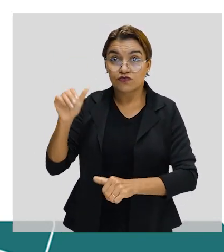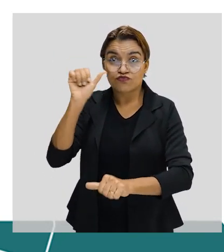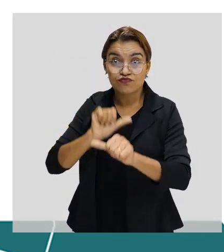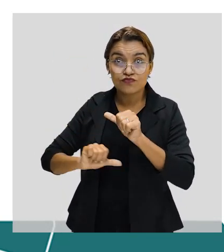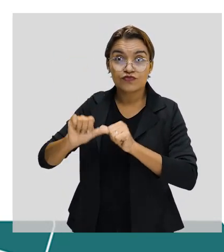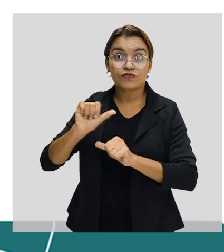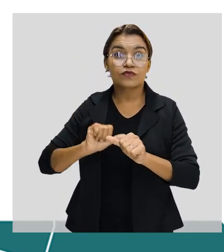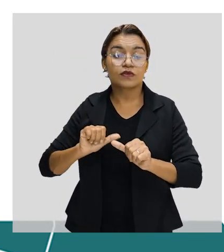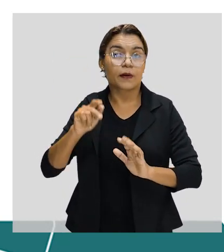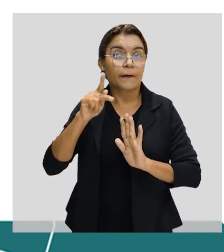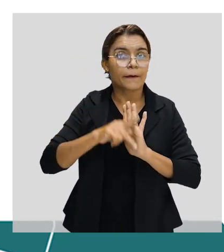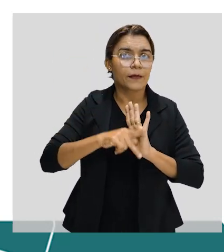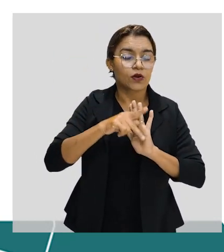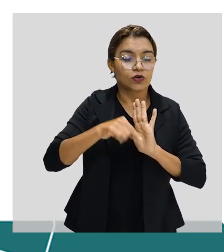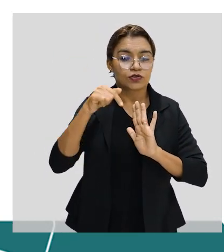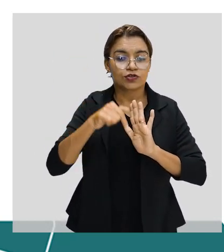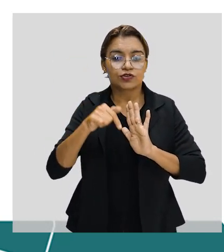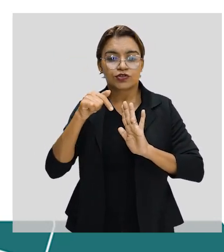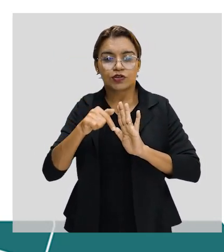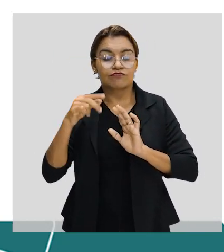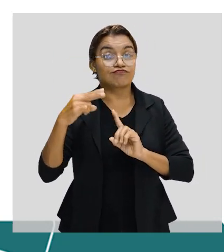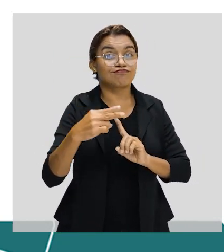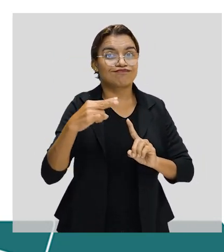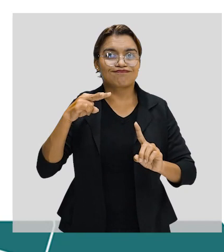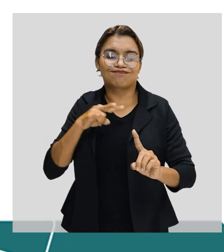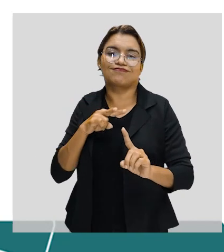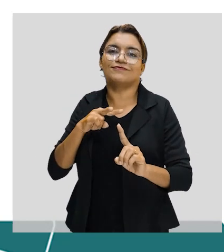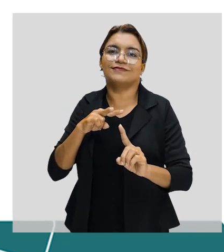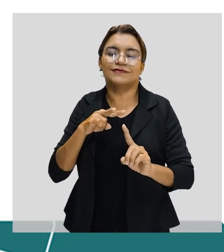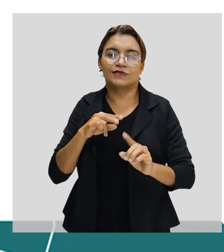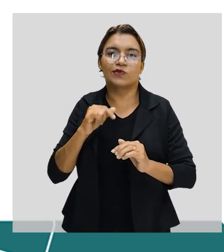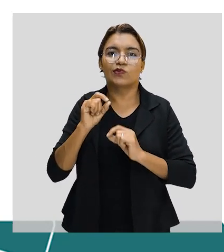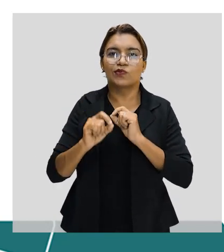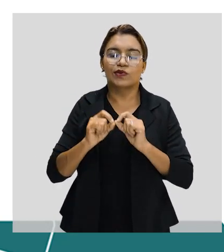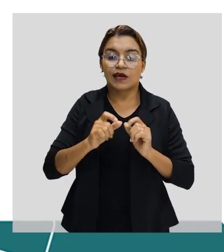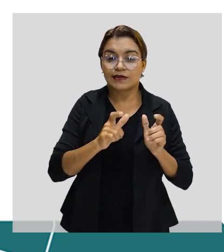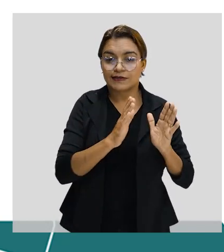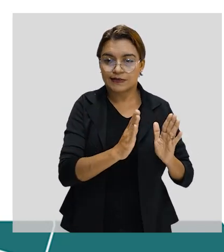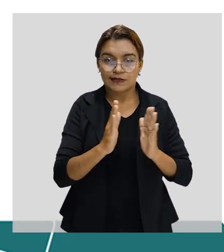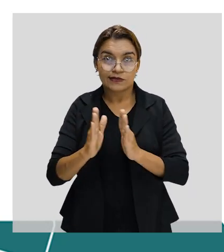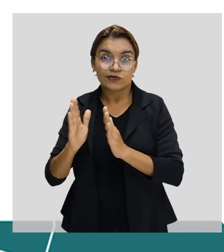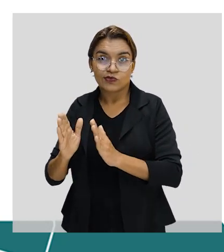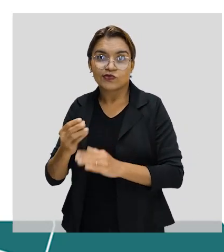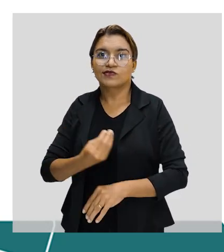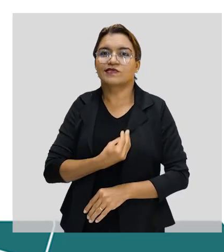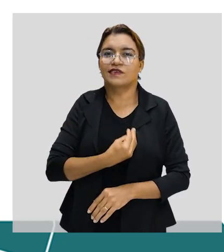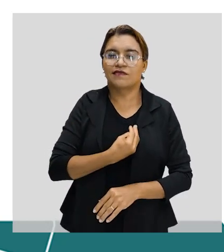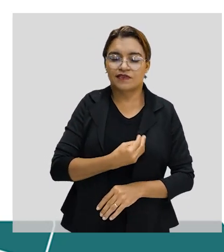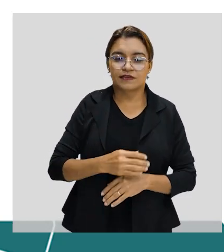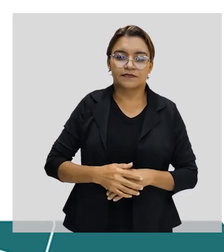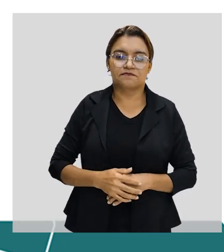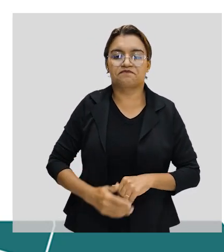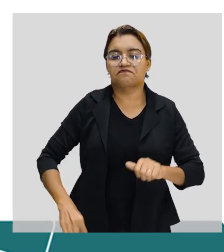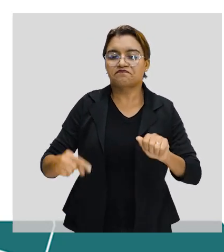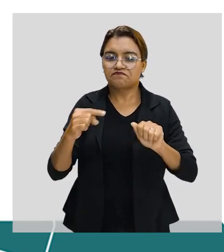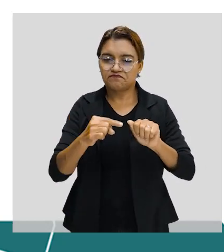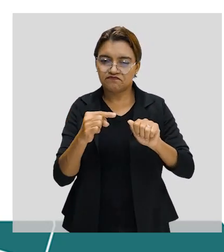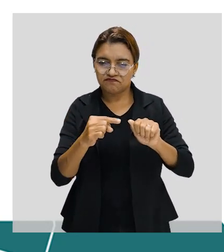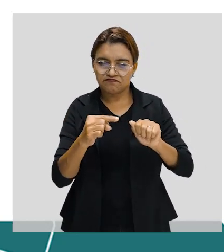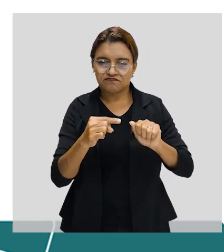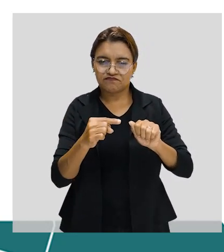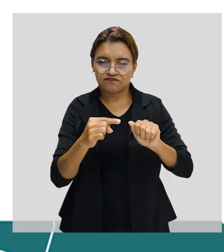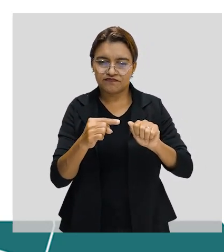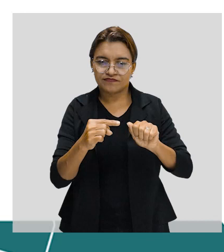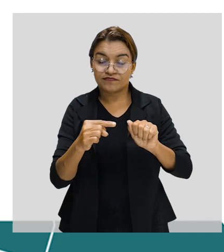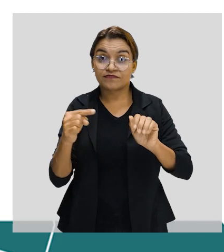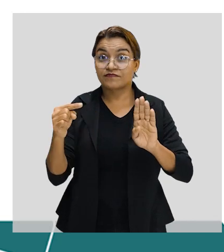Esses projetos visam sucessivamente os seguintes setores da vida nacional. Letra A, escolar,